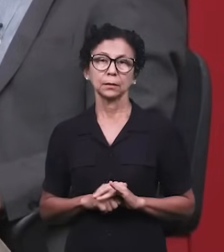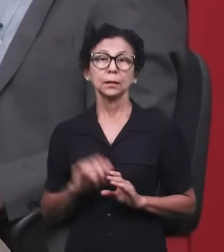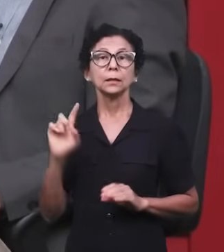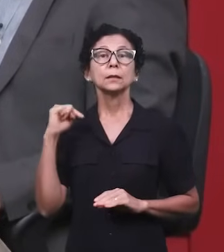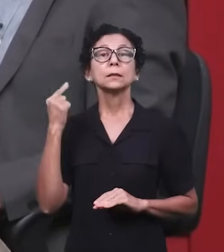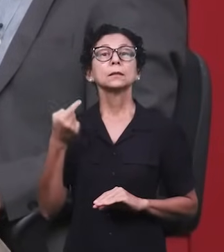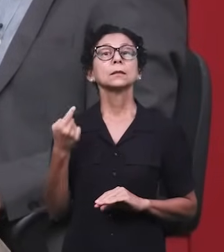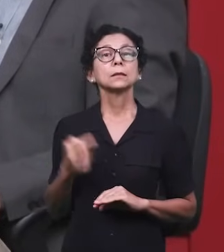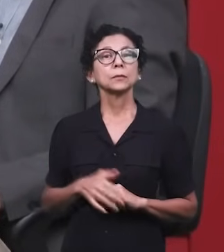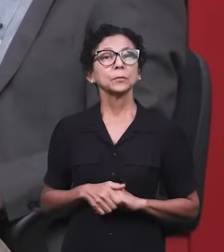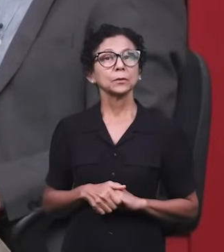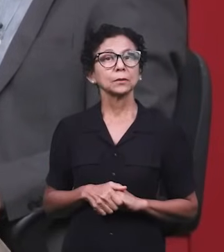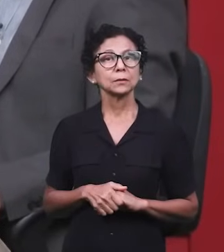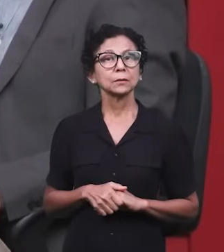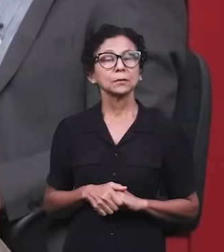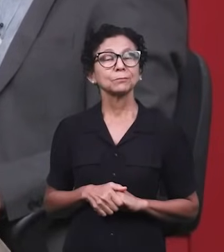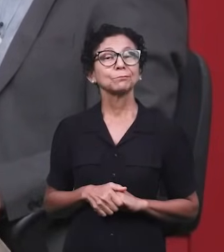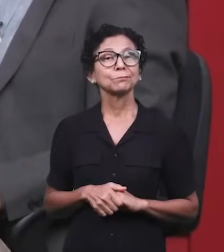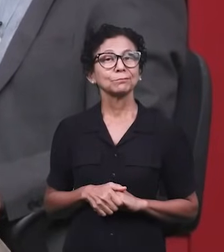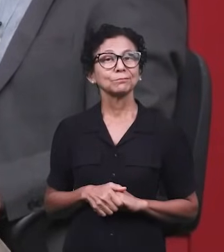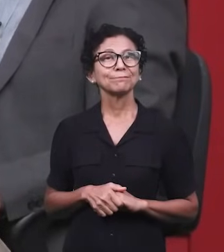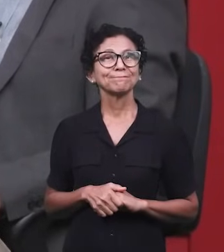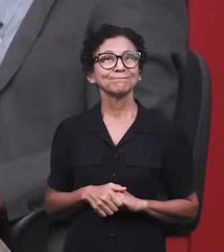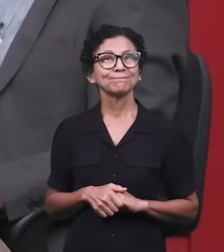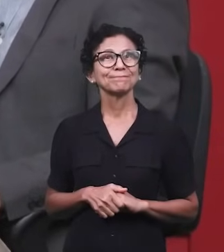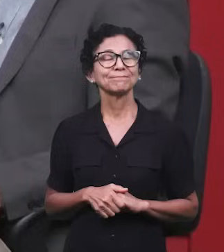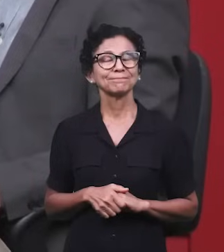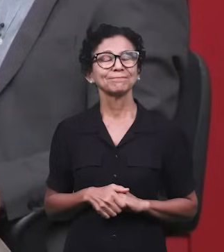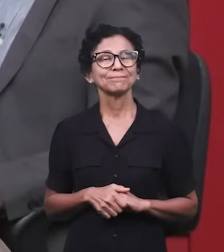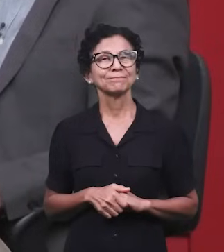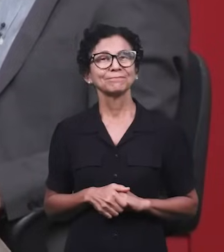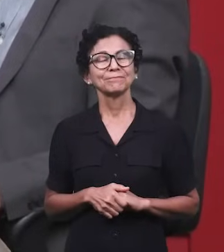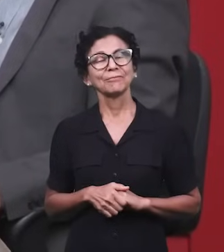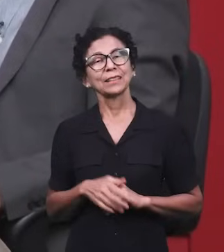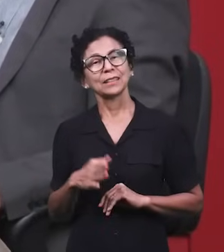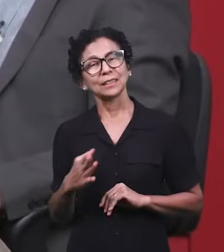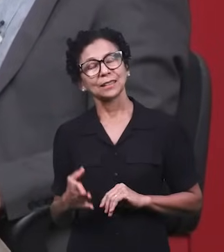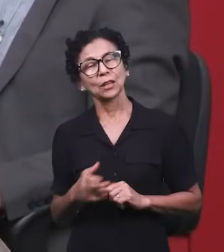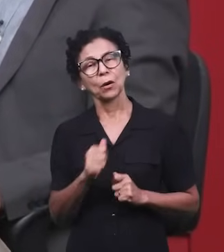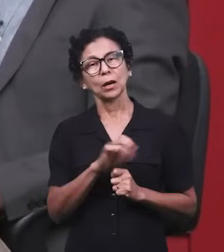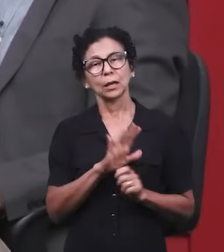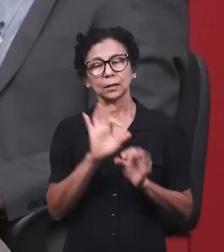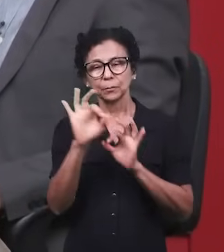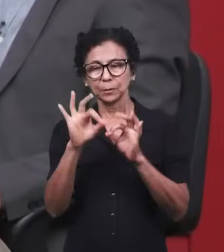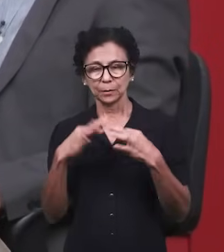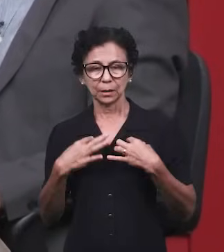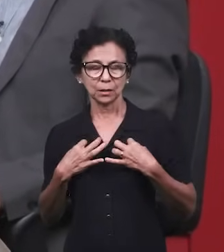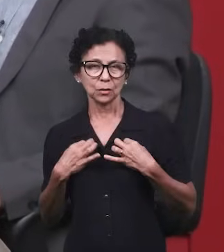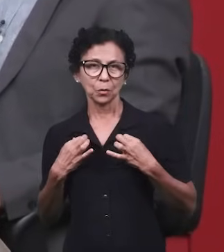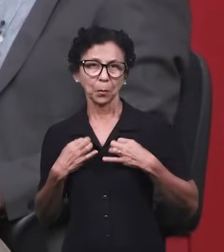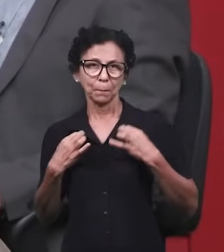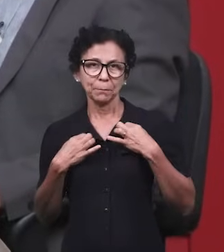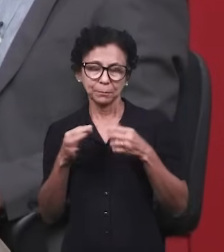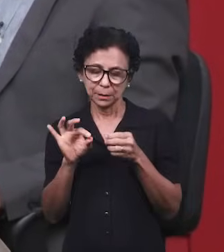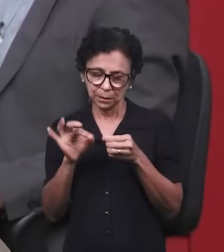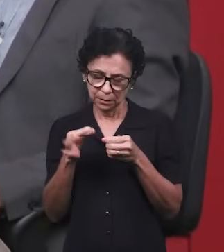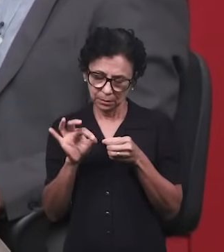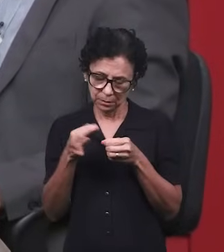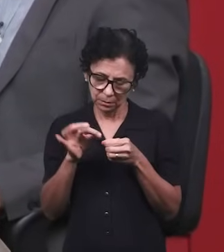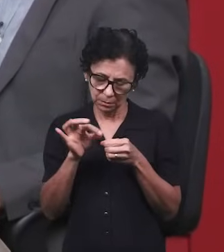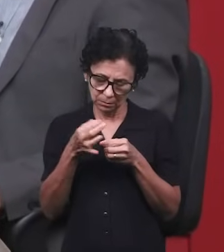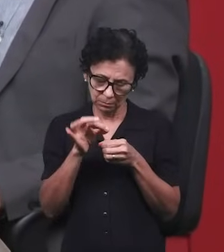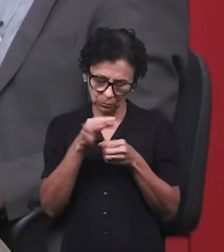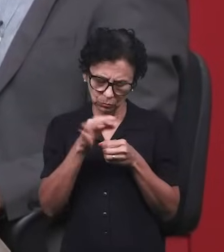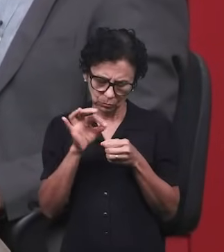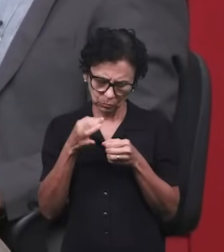que nasce, tem toda uma trajetória. Muito bom. Né? Então, ela fazia túnica, ela preparava, ela estava ali no clamor,